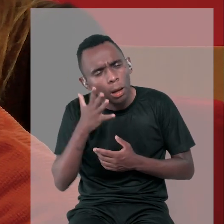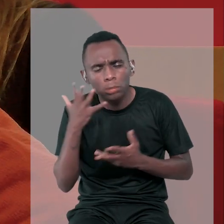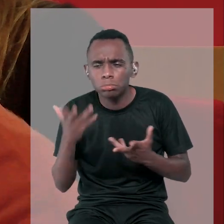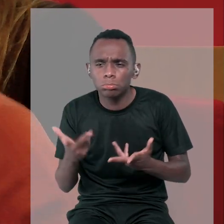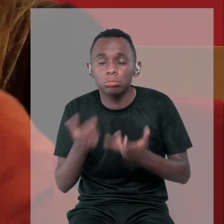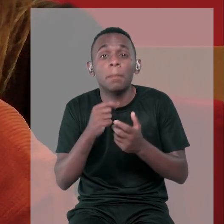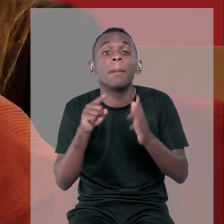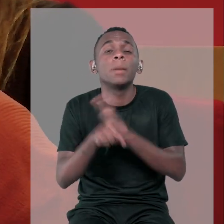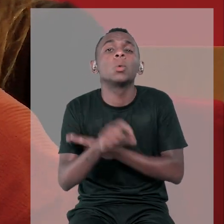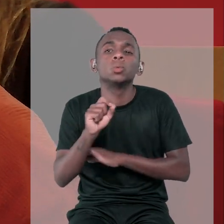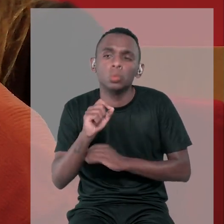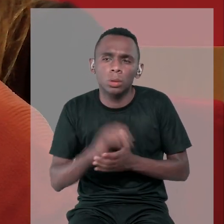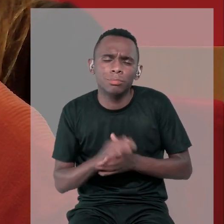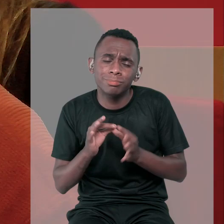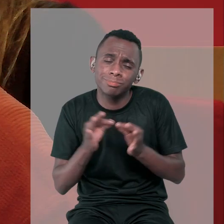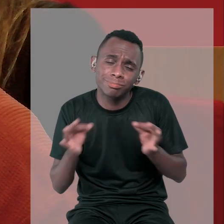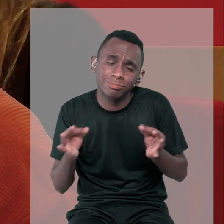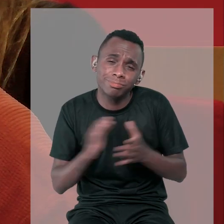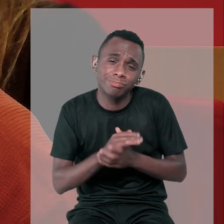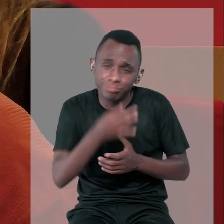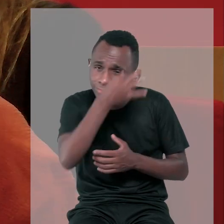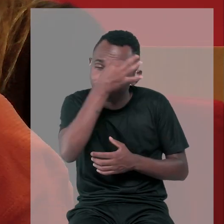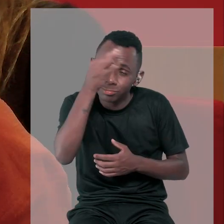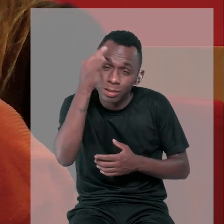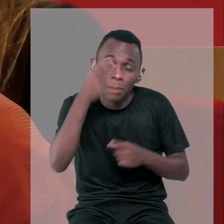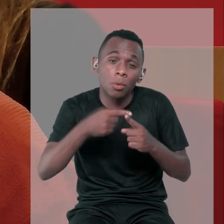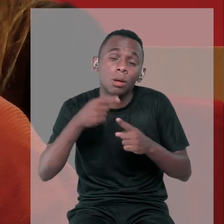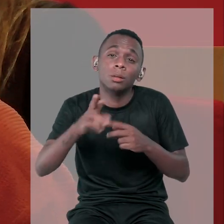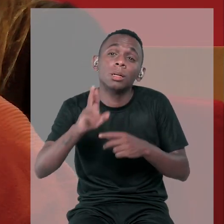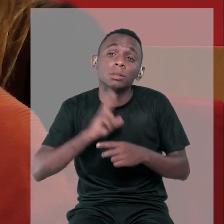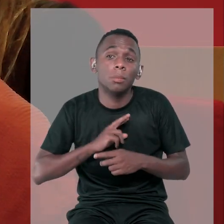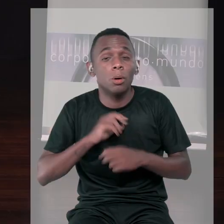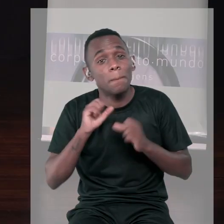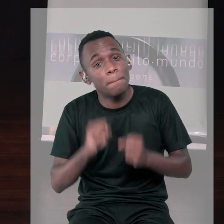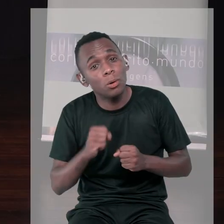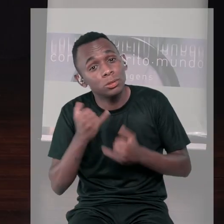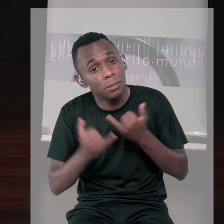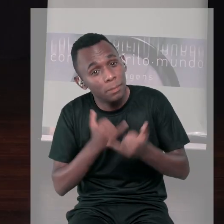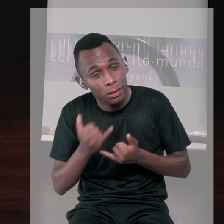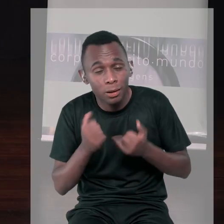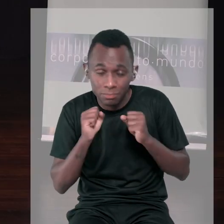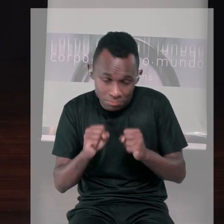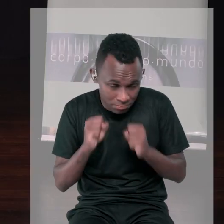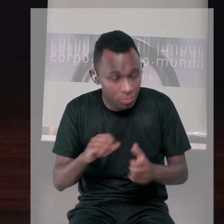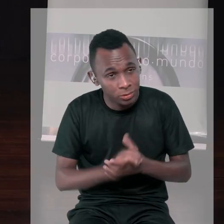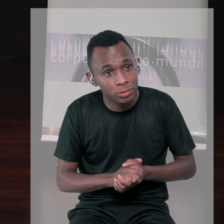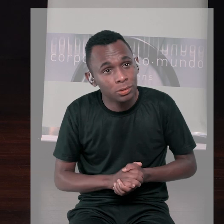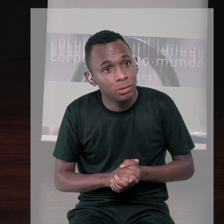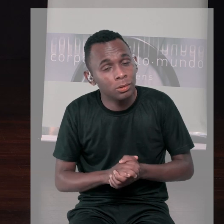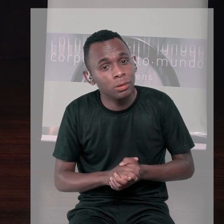ingênua, por isso que, na hora da sua resposta, pode brincar, tá bom? Porque nos conhecemos há tanto tempo, né?